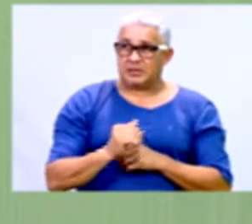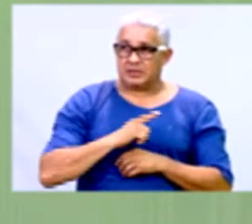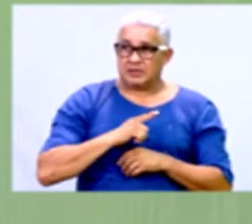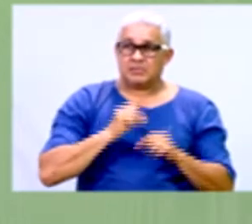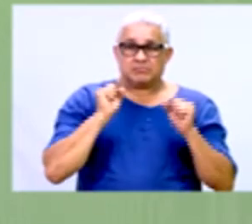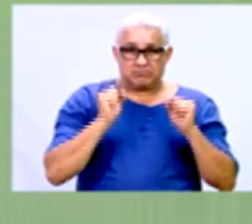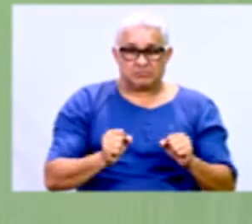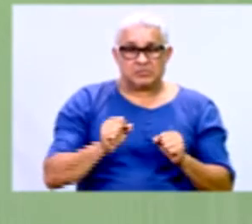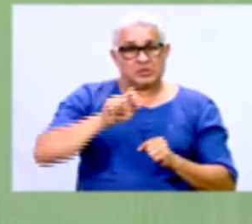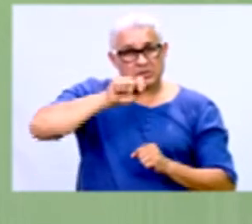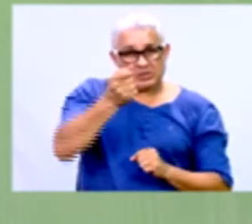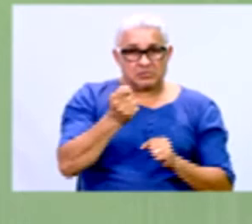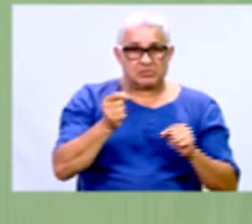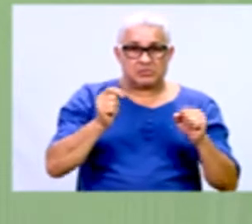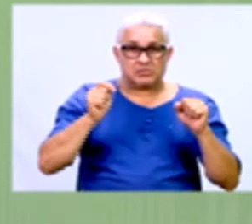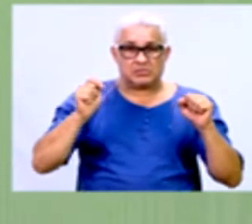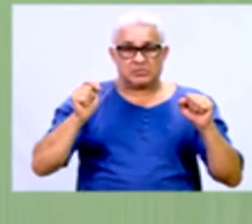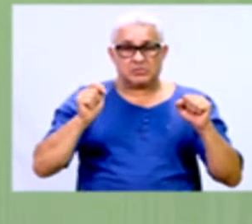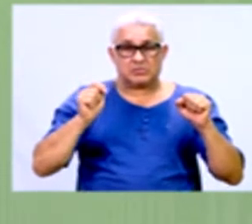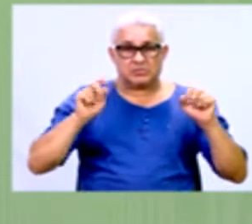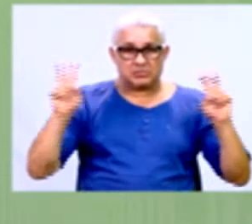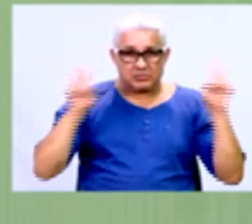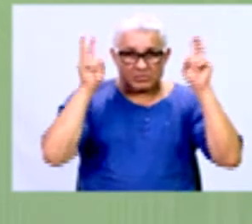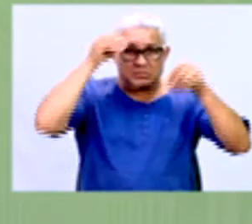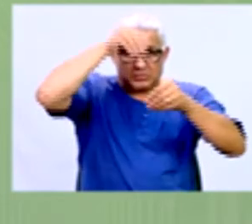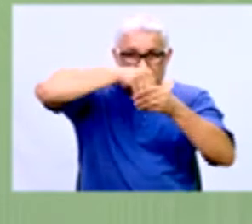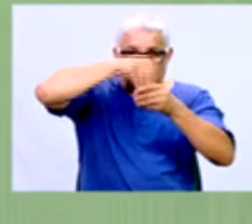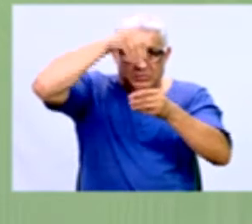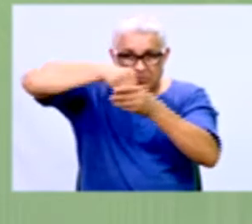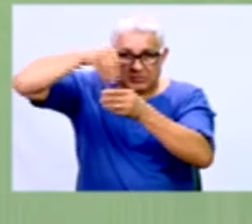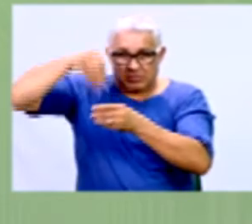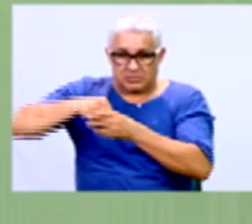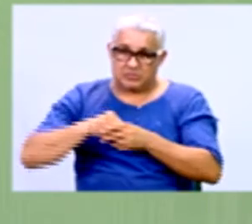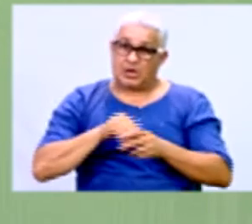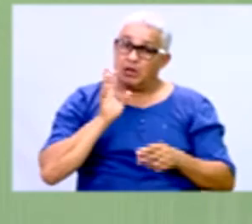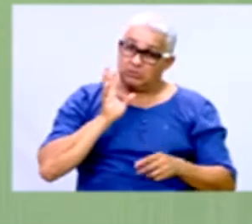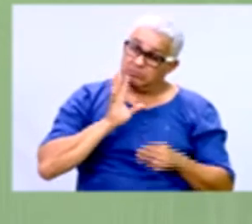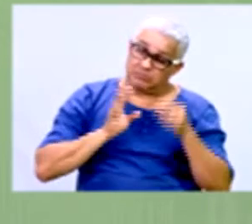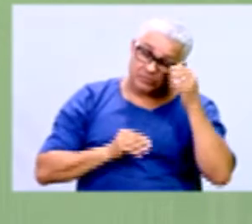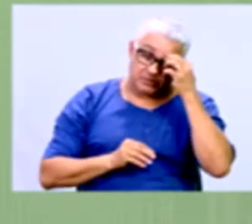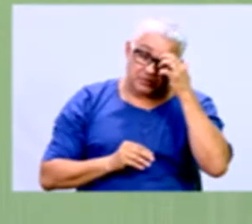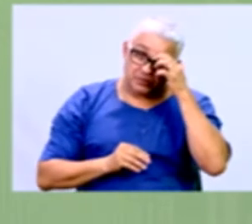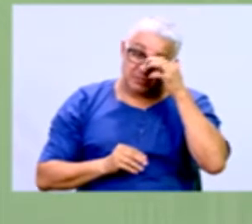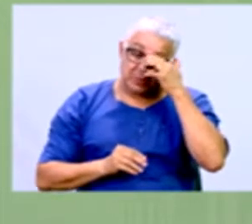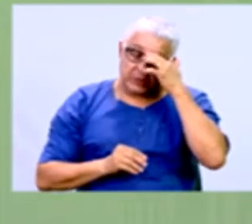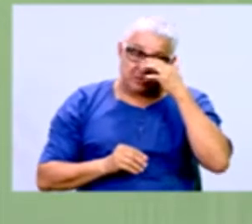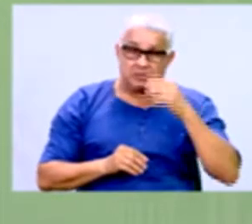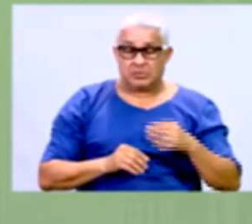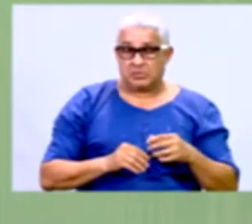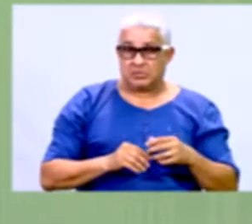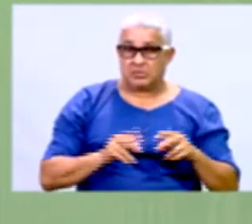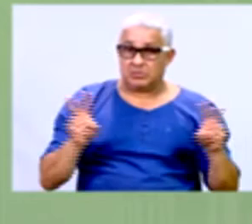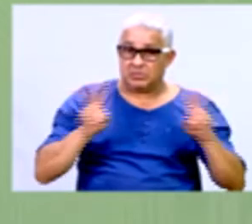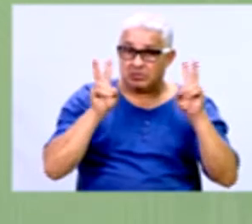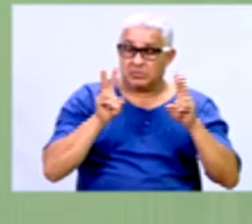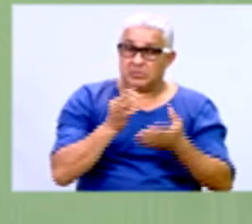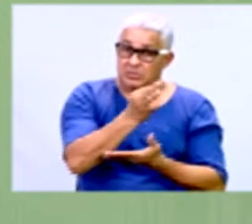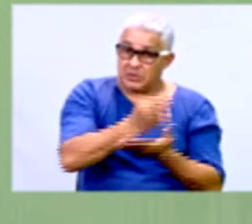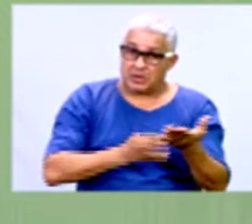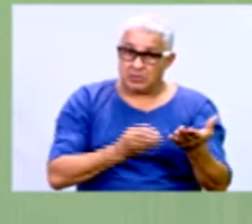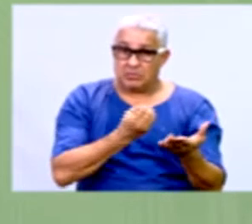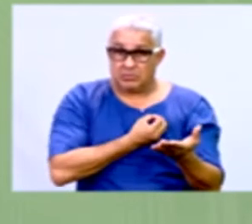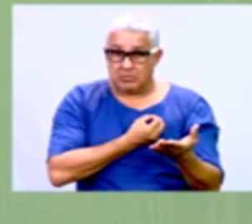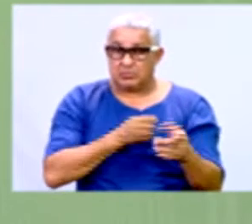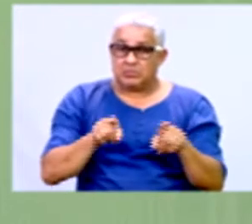ter chave e valor dentro de chave e valor. Isso daí é legal, certo? O valor pode ser texto, número e